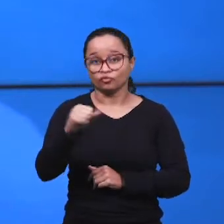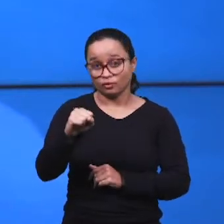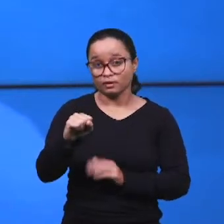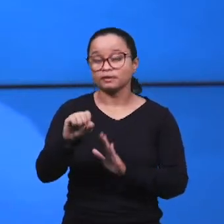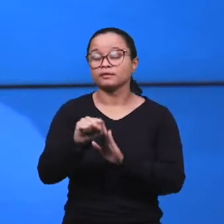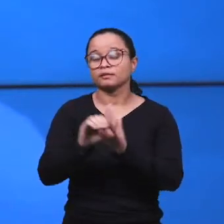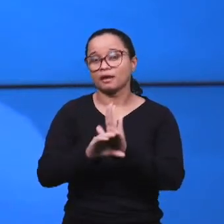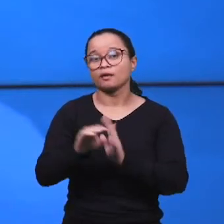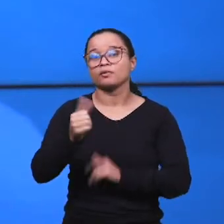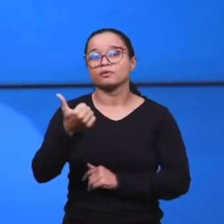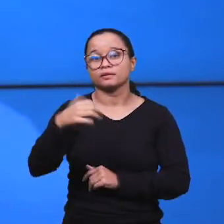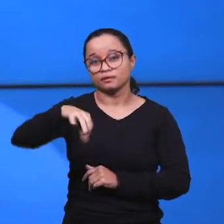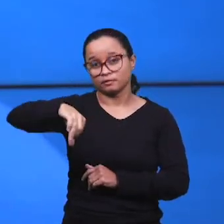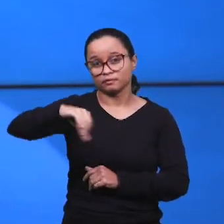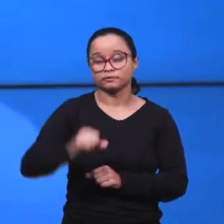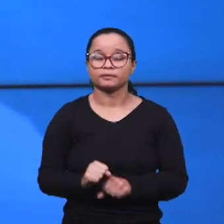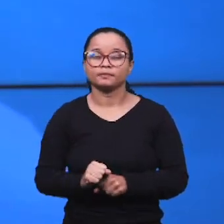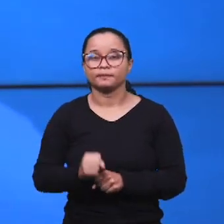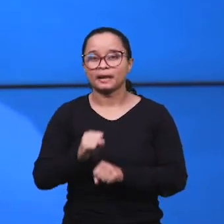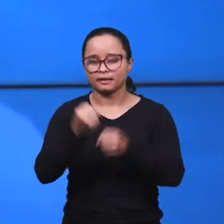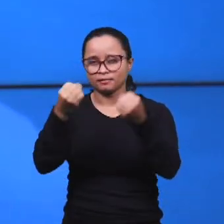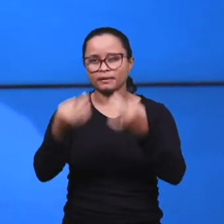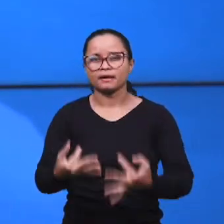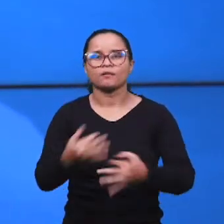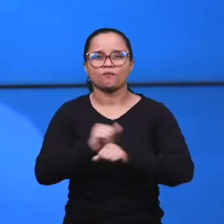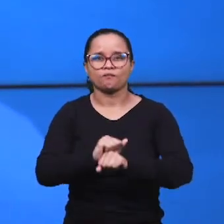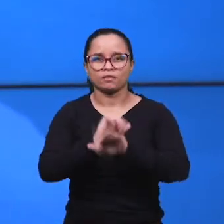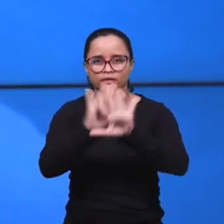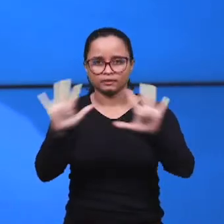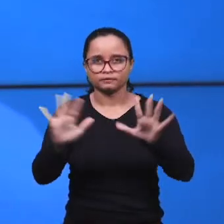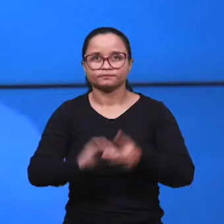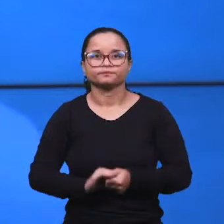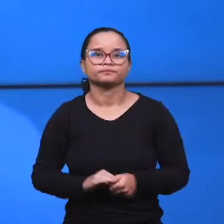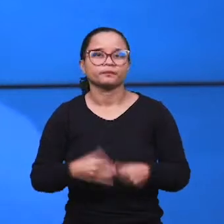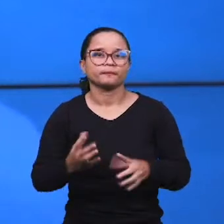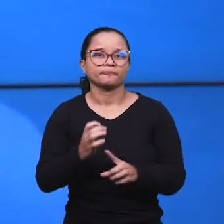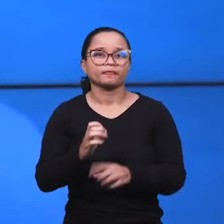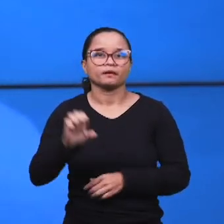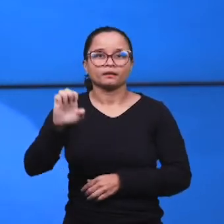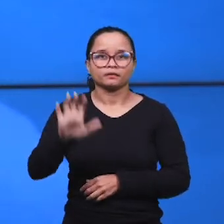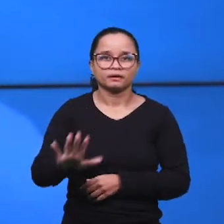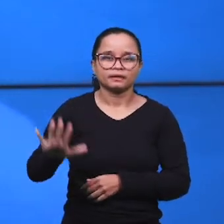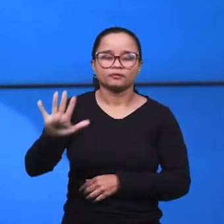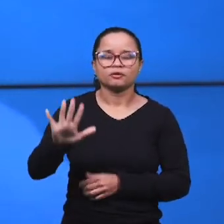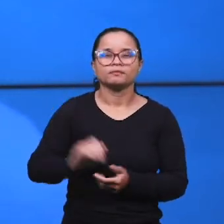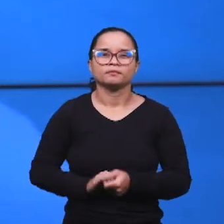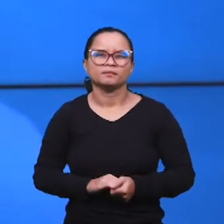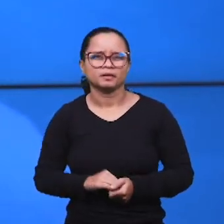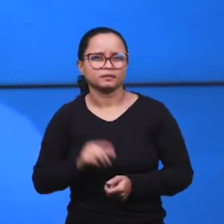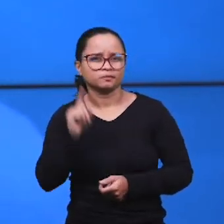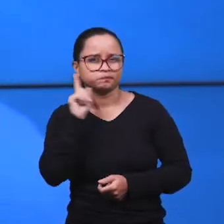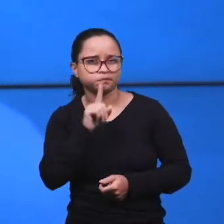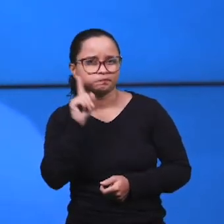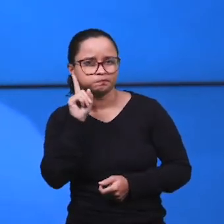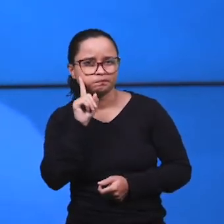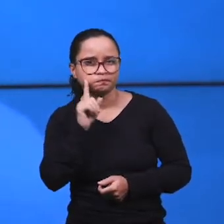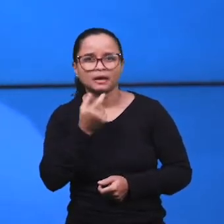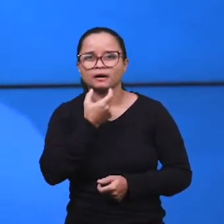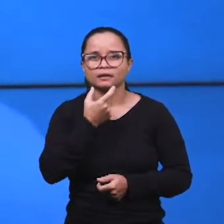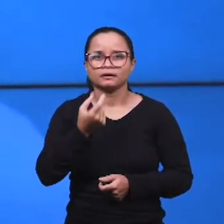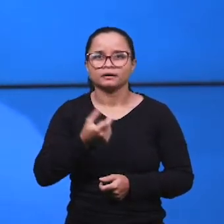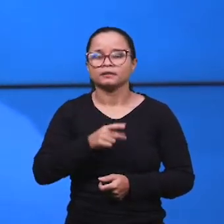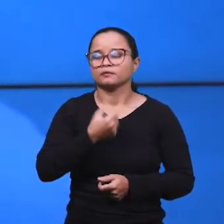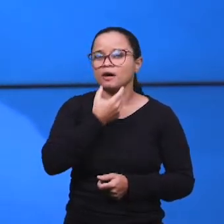XIX, apenas para esclarecimento, e realmente tanto a Europa, país de Gales, Inglaterra e também os Estados Unidos